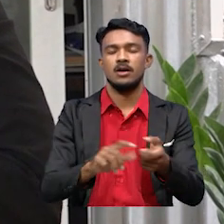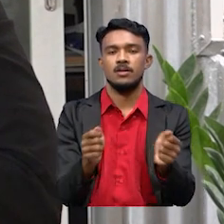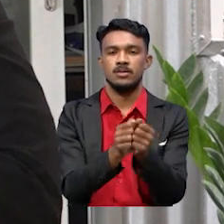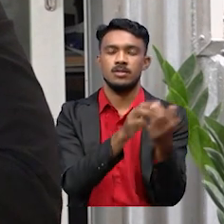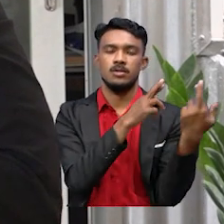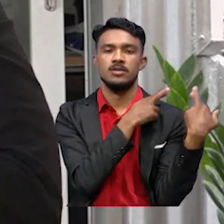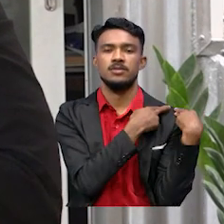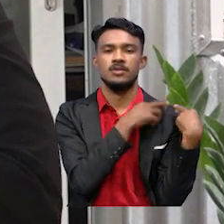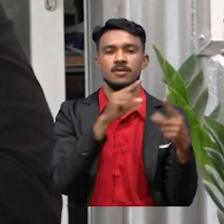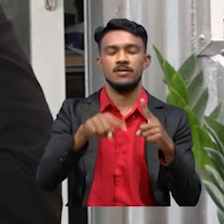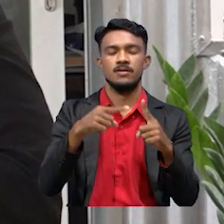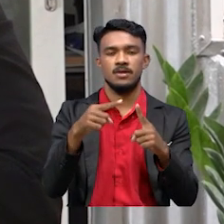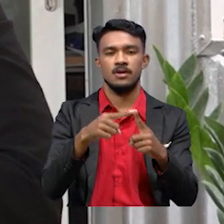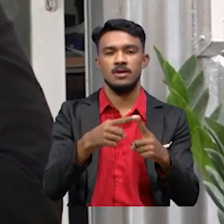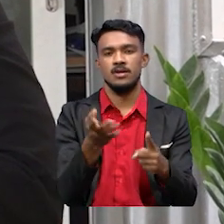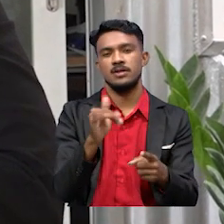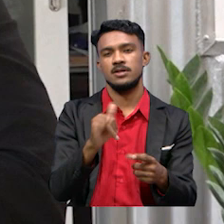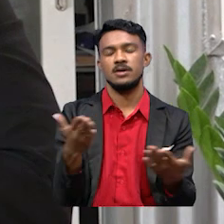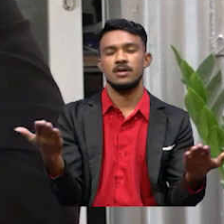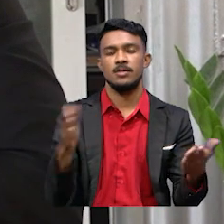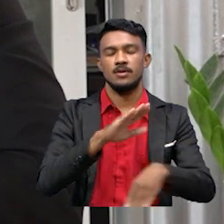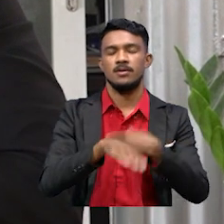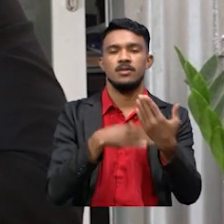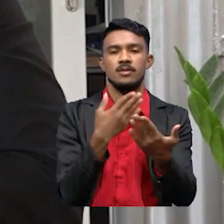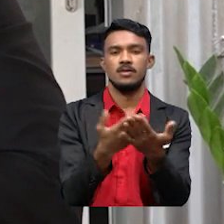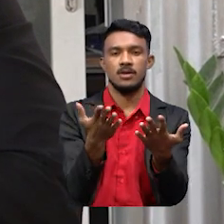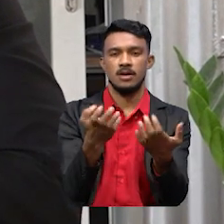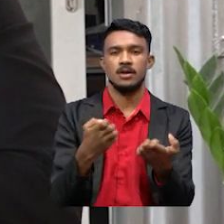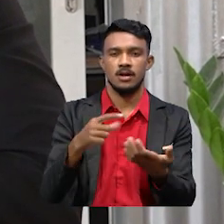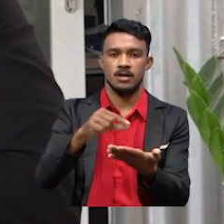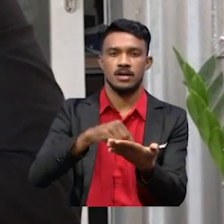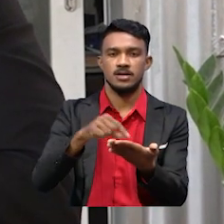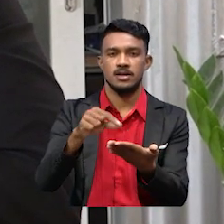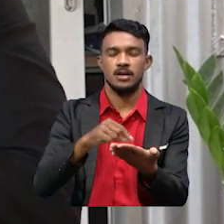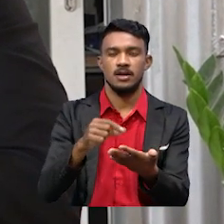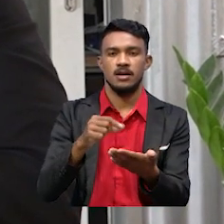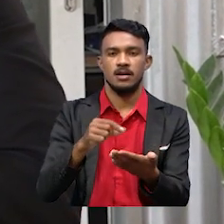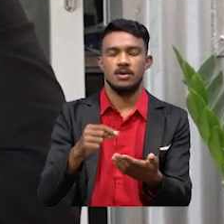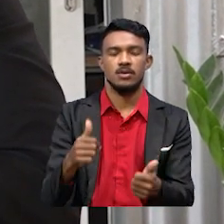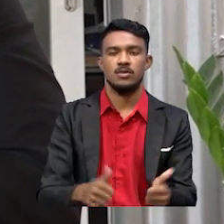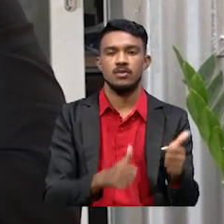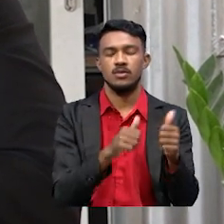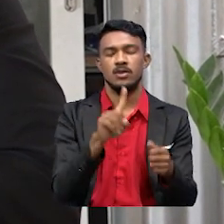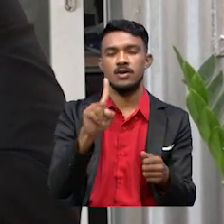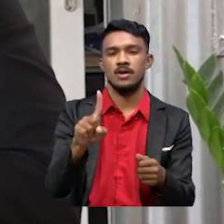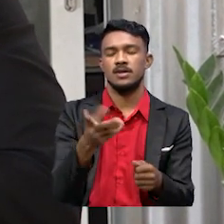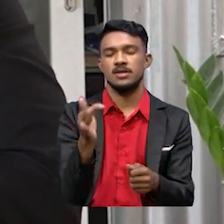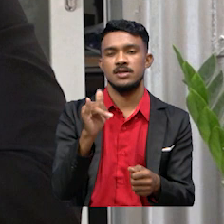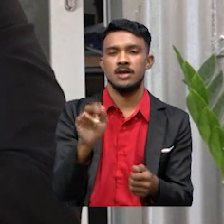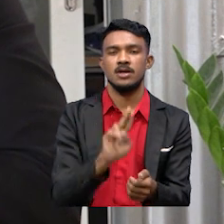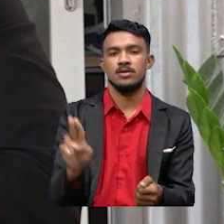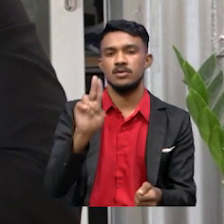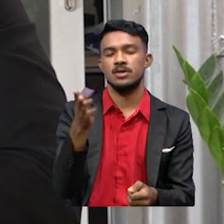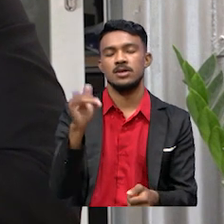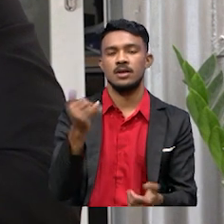quando parte sira ne hotu a cara assina pacto ira ne significa que ata sira usa ser ne